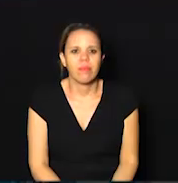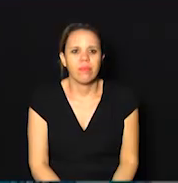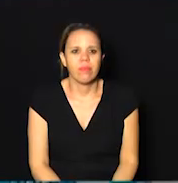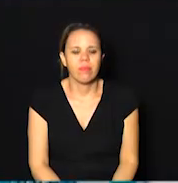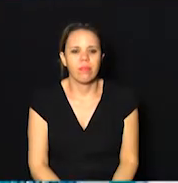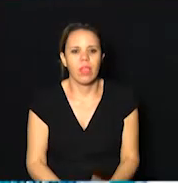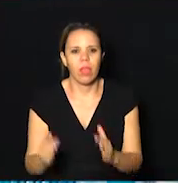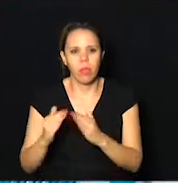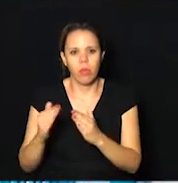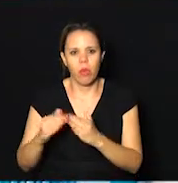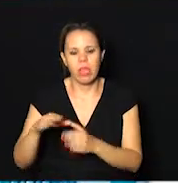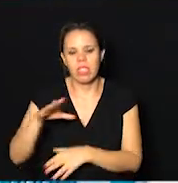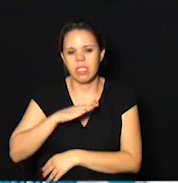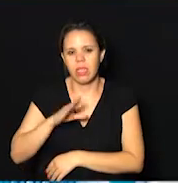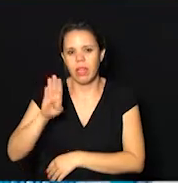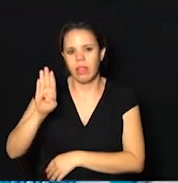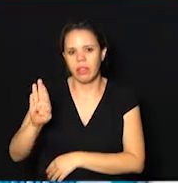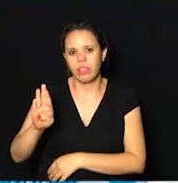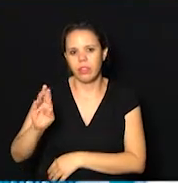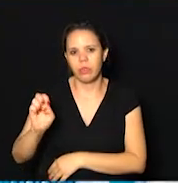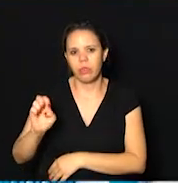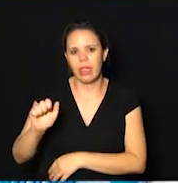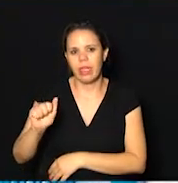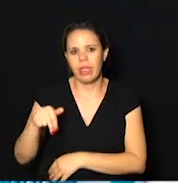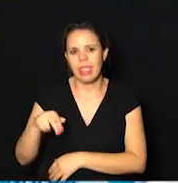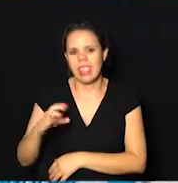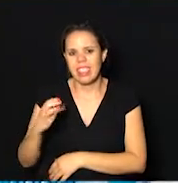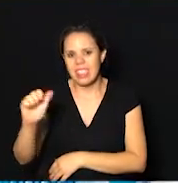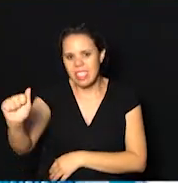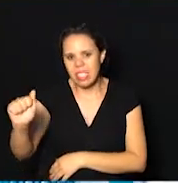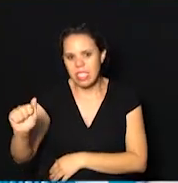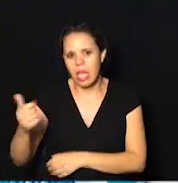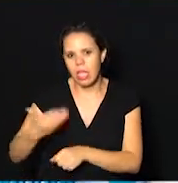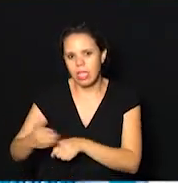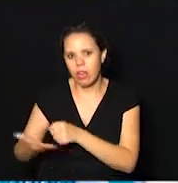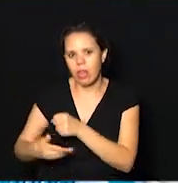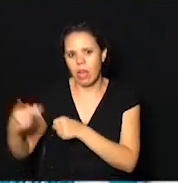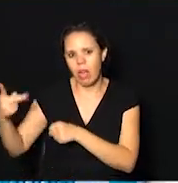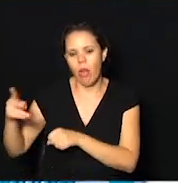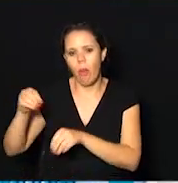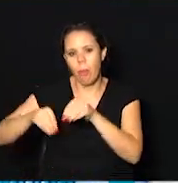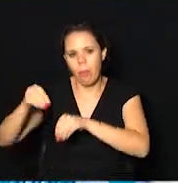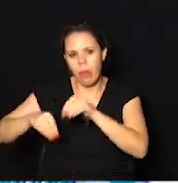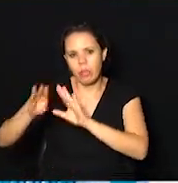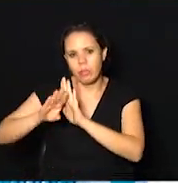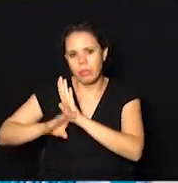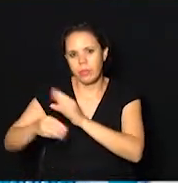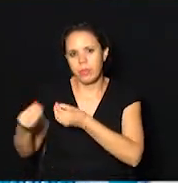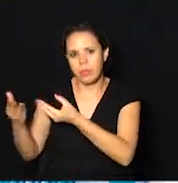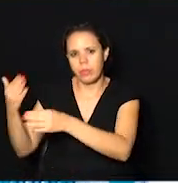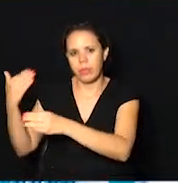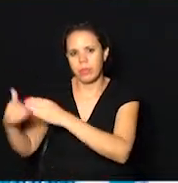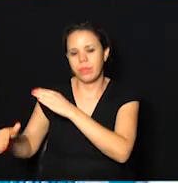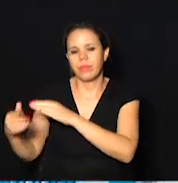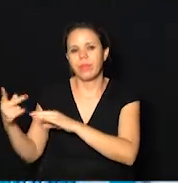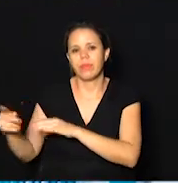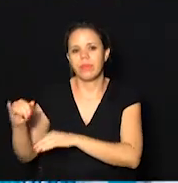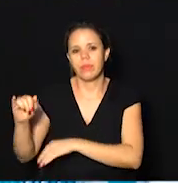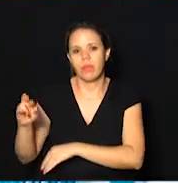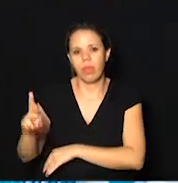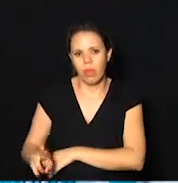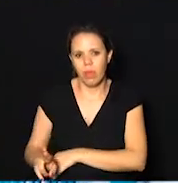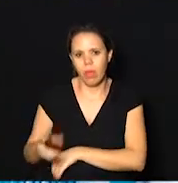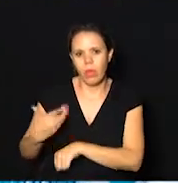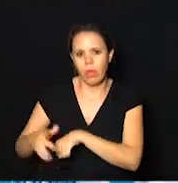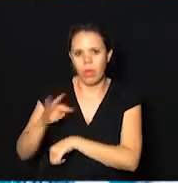ele mora em bragança então o treinamento diretor da lá eu monto o programa passo para o